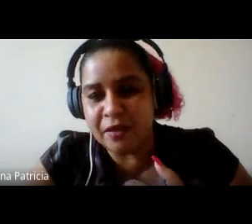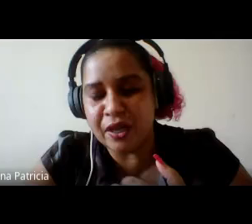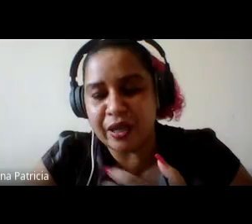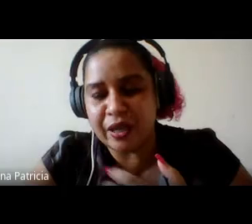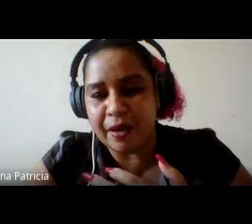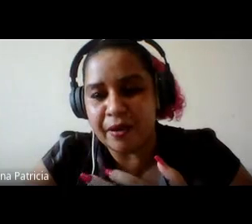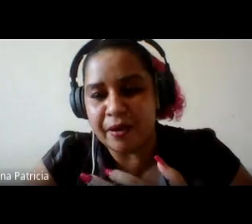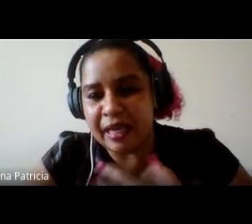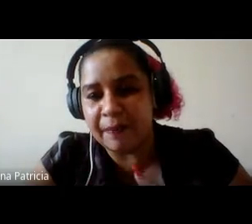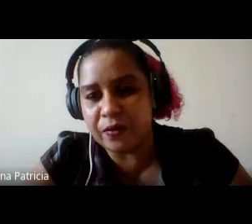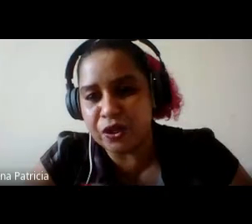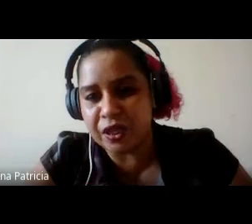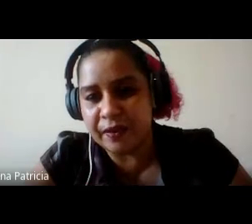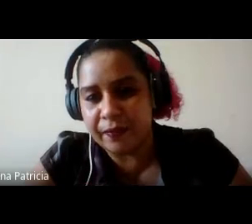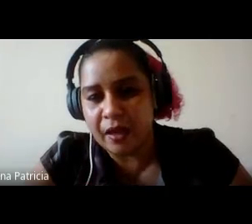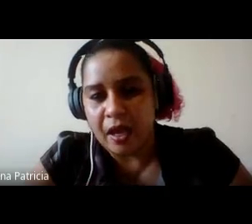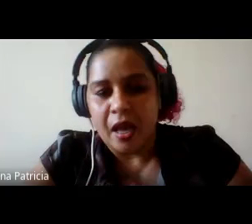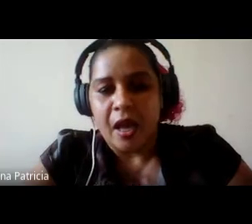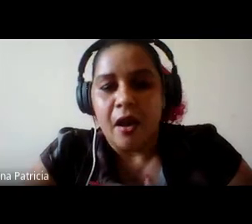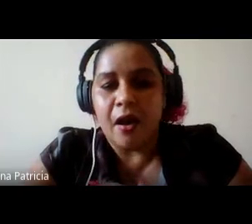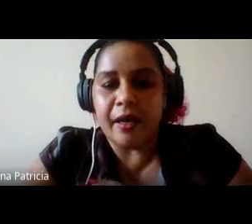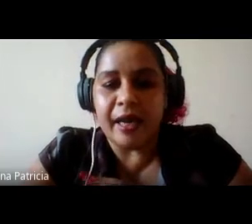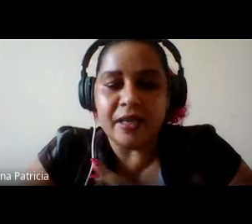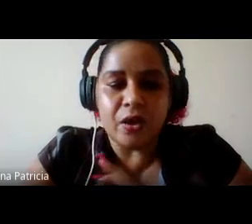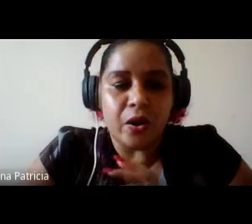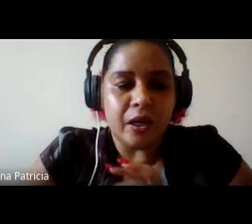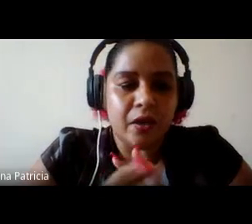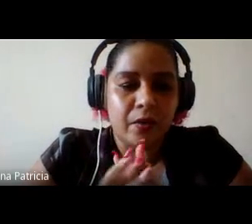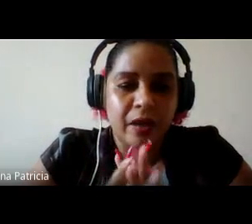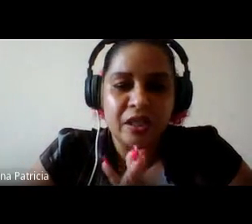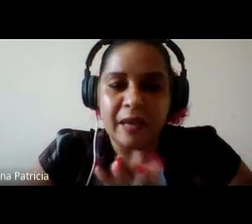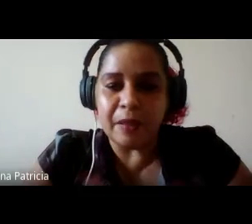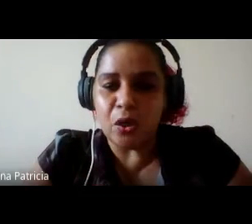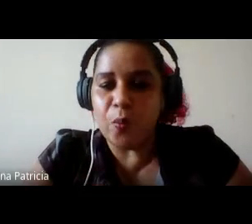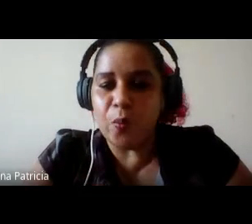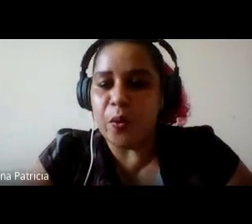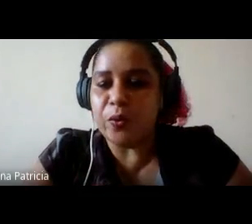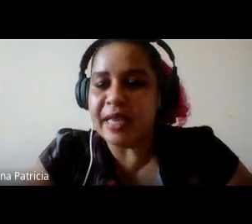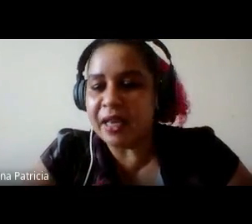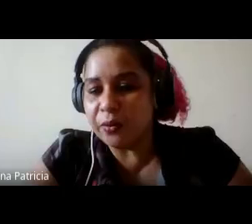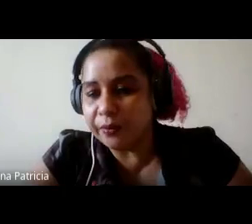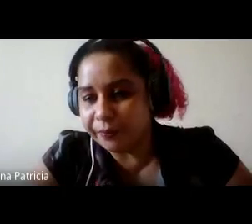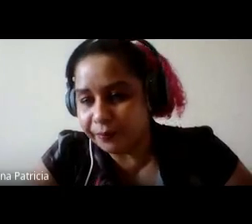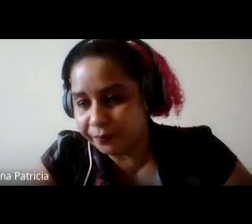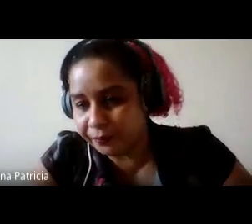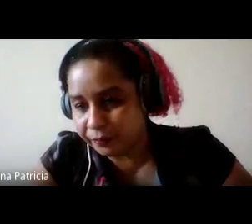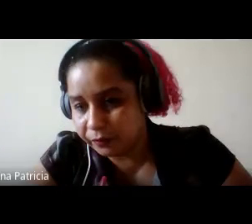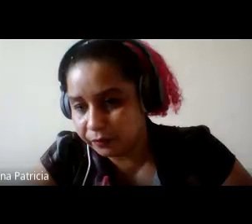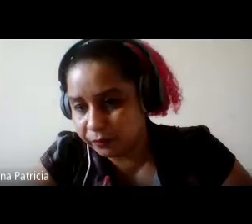Mas eu acho que a maioria aqui é pedagogia. Ok, Socorrinho, a gente terminou um pouco cedo.